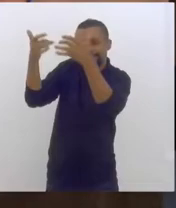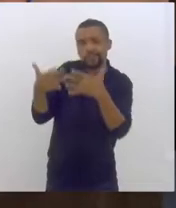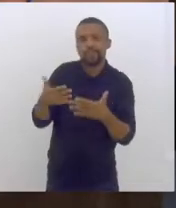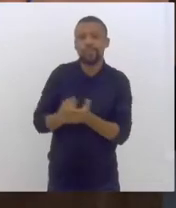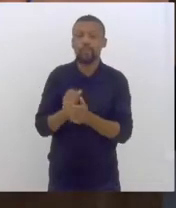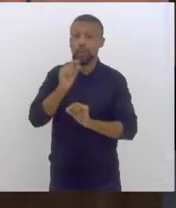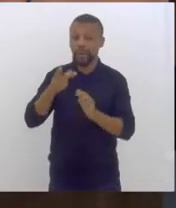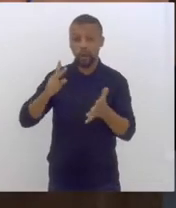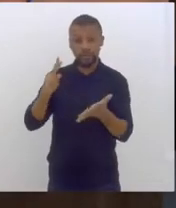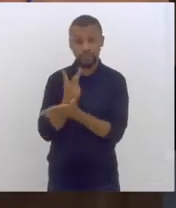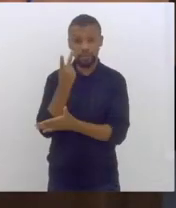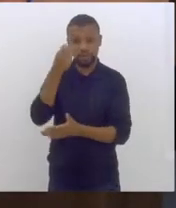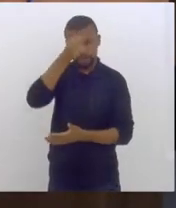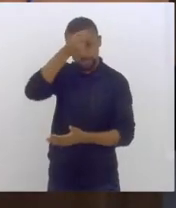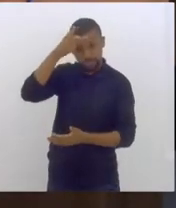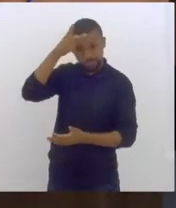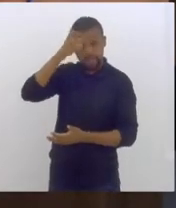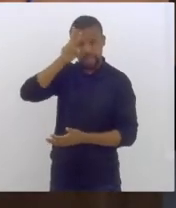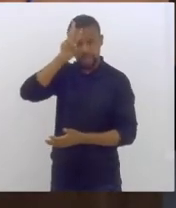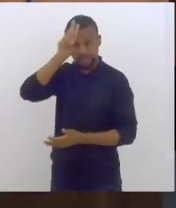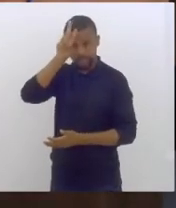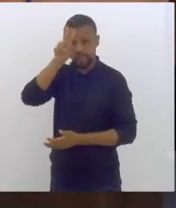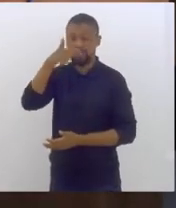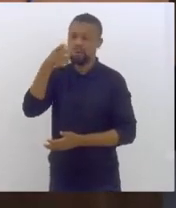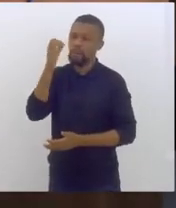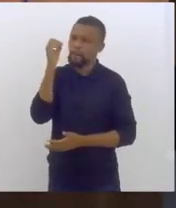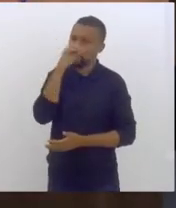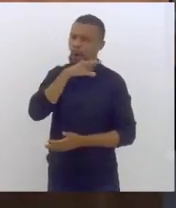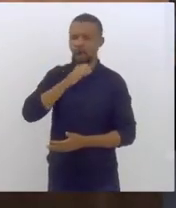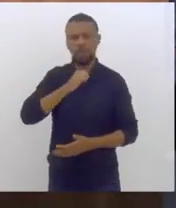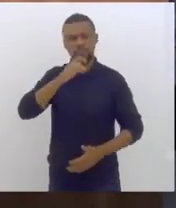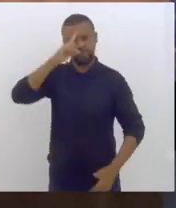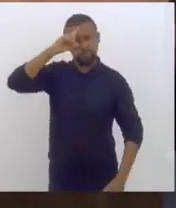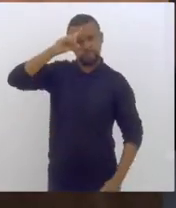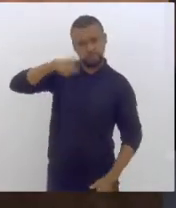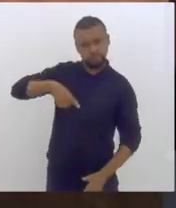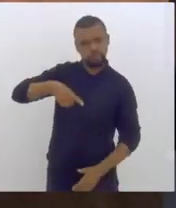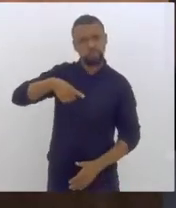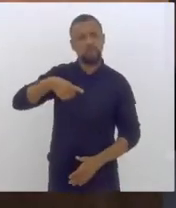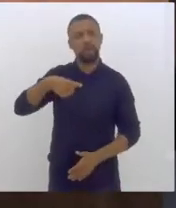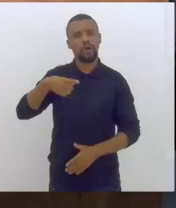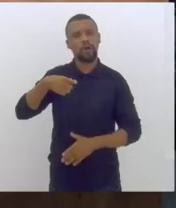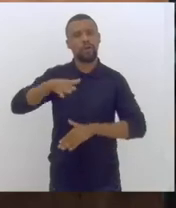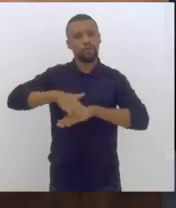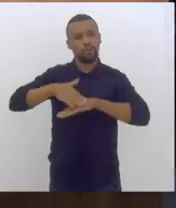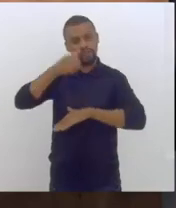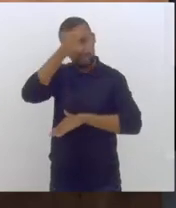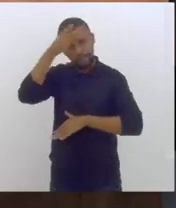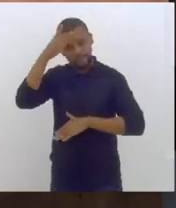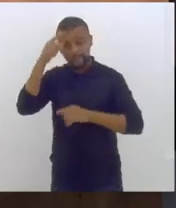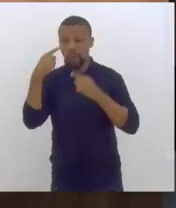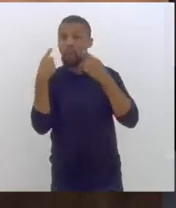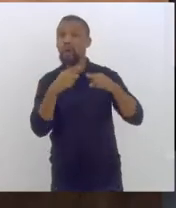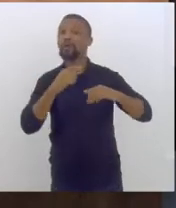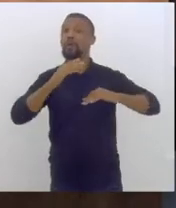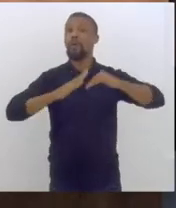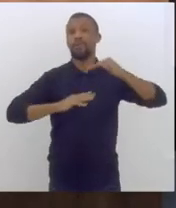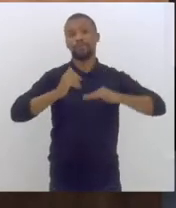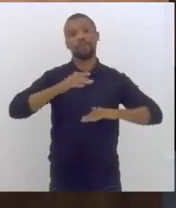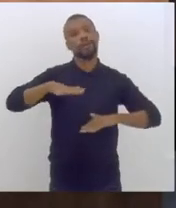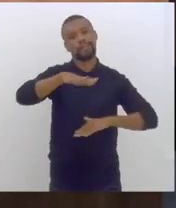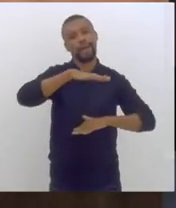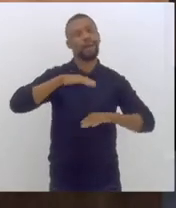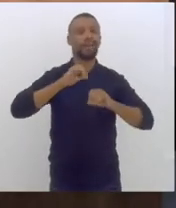autoritário do prefeito contra profissionais de educação contra servidores públicos sem nenhum